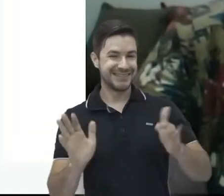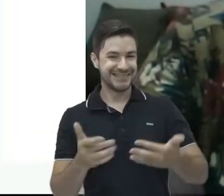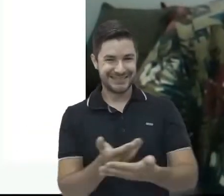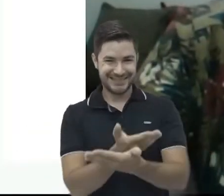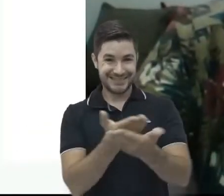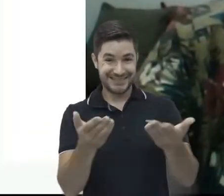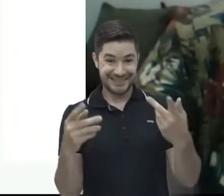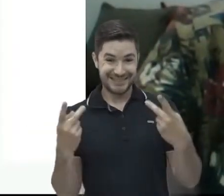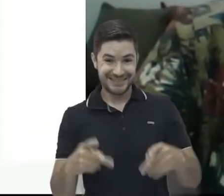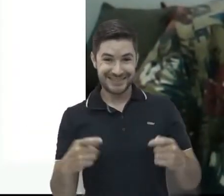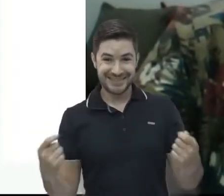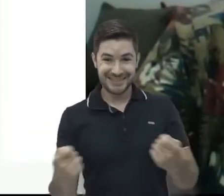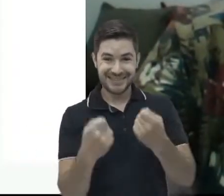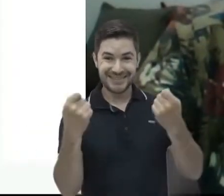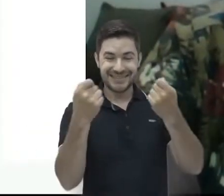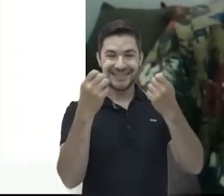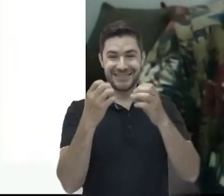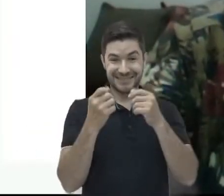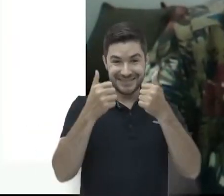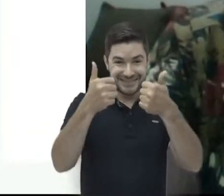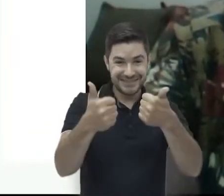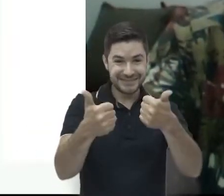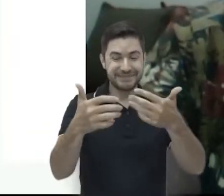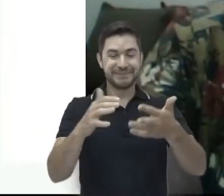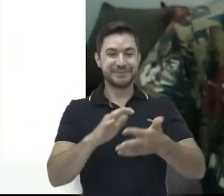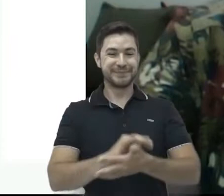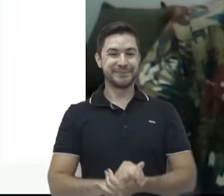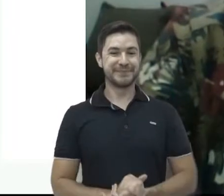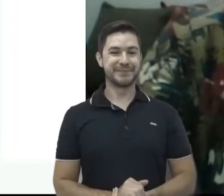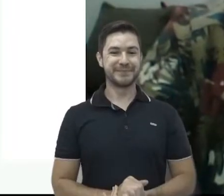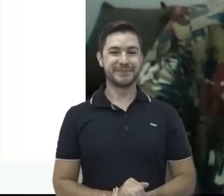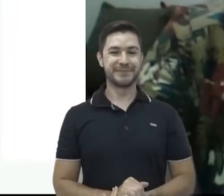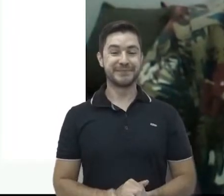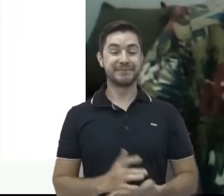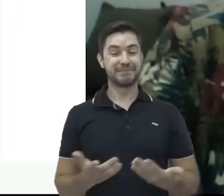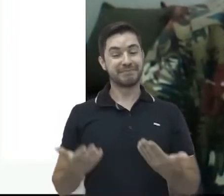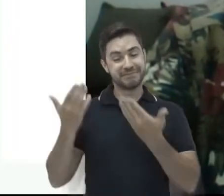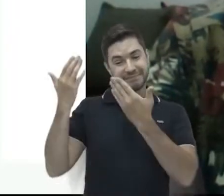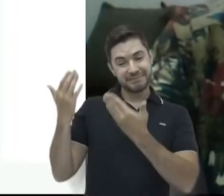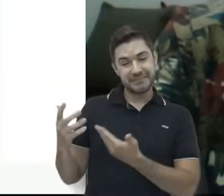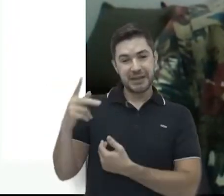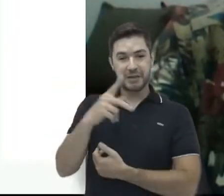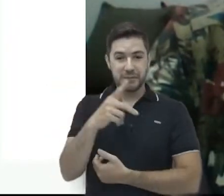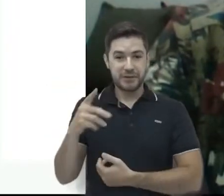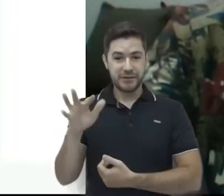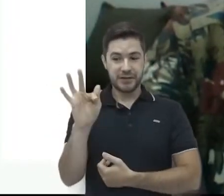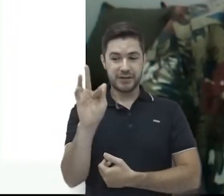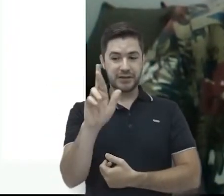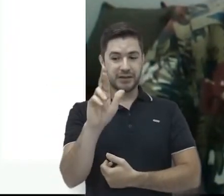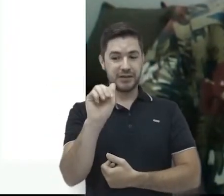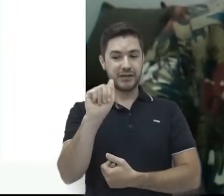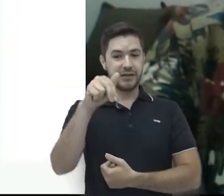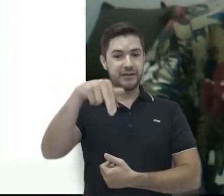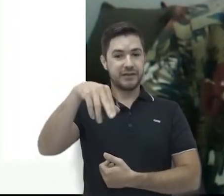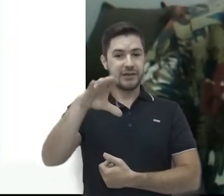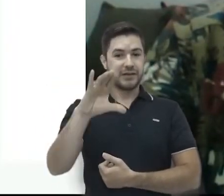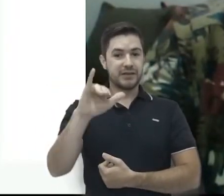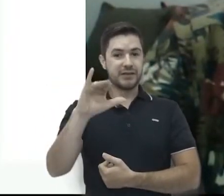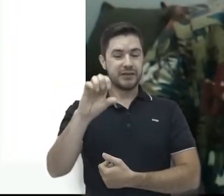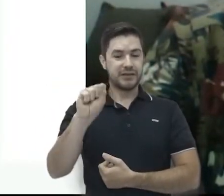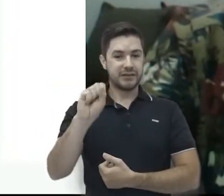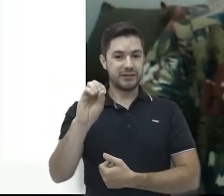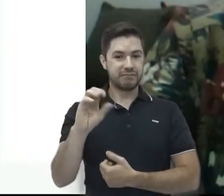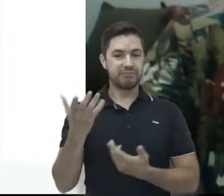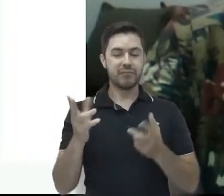estudantes da Rede Municipal de Caruaru, tudo bom com vocês? Eu sou o professor Francisco Gouveia e nós iremos abordar